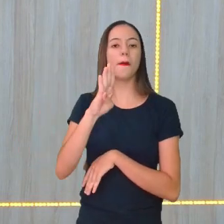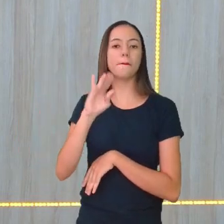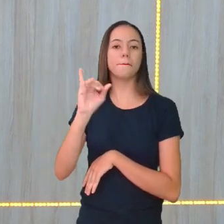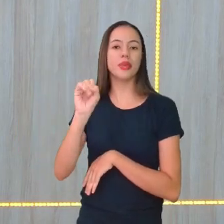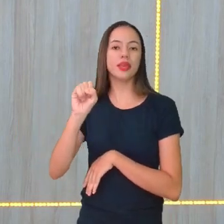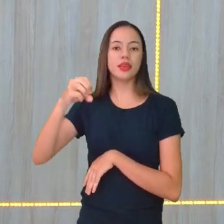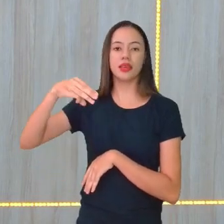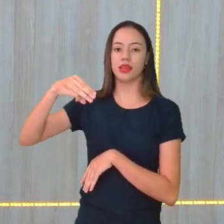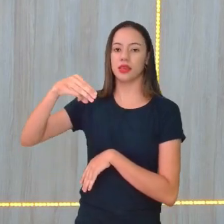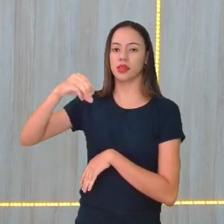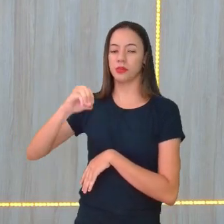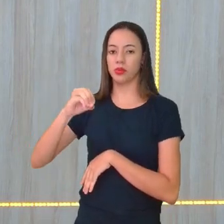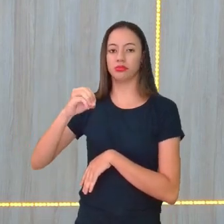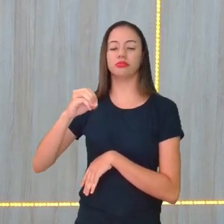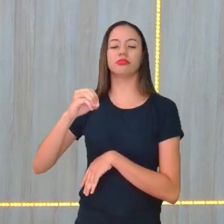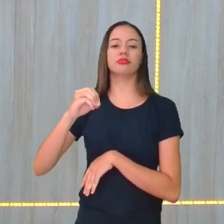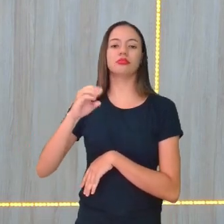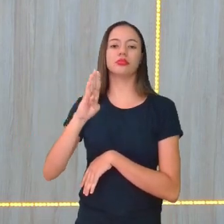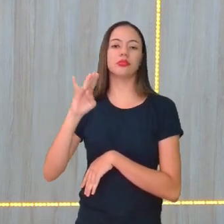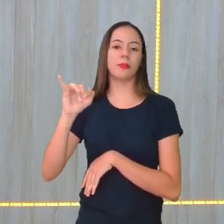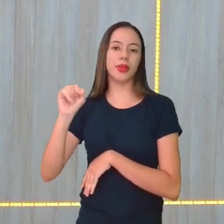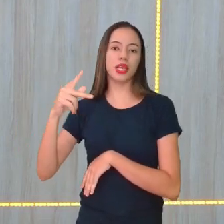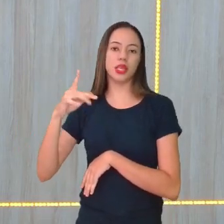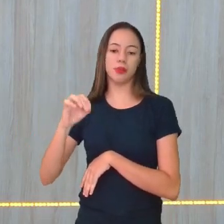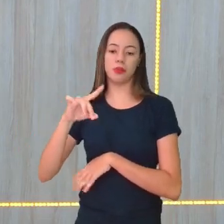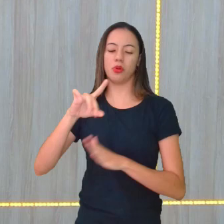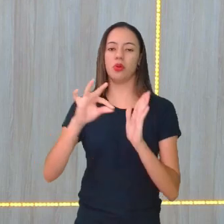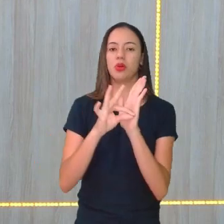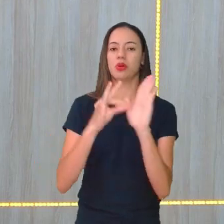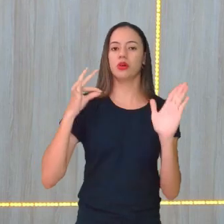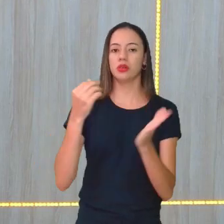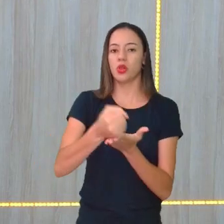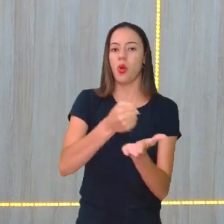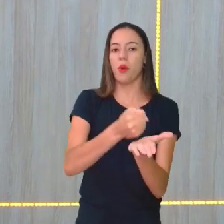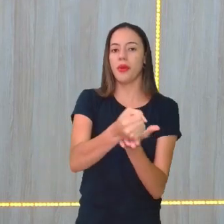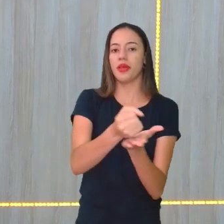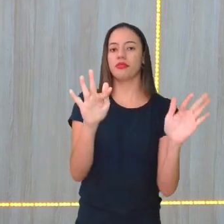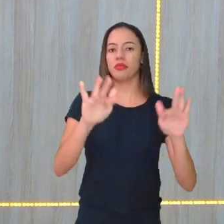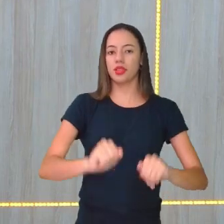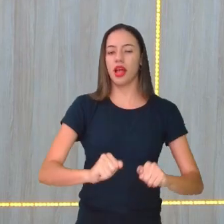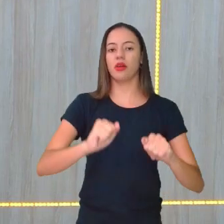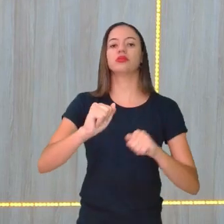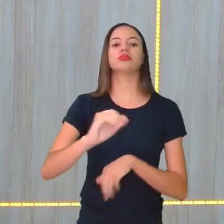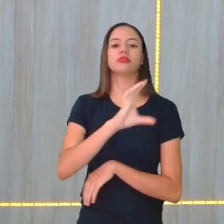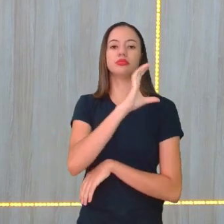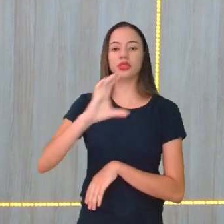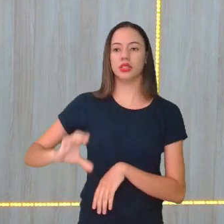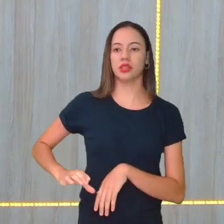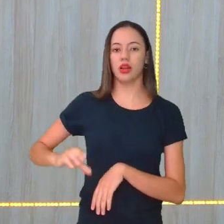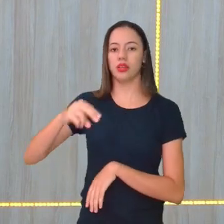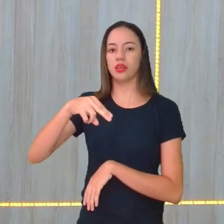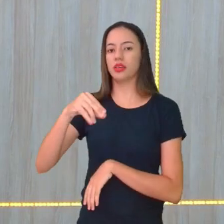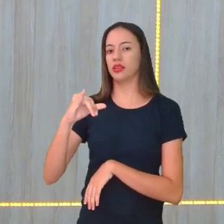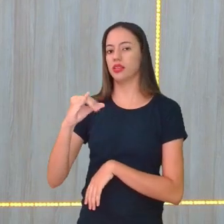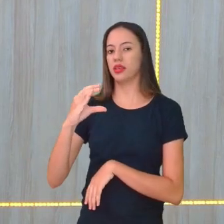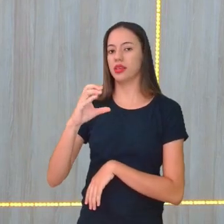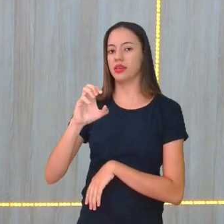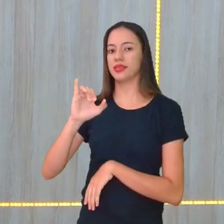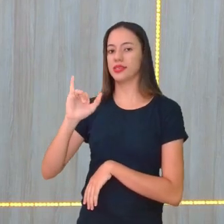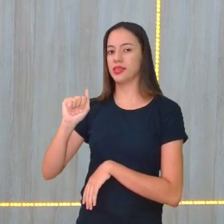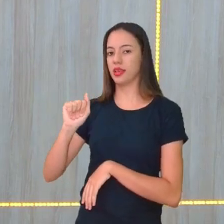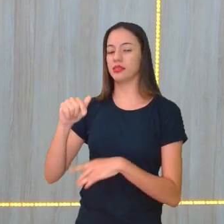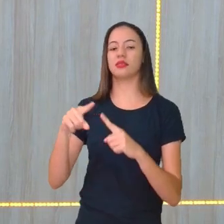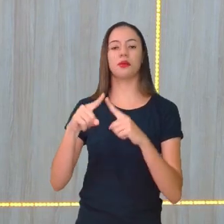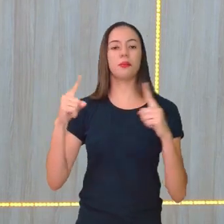assinou ali o documento final do concílio, né, cristão de Nicéia. Mas aí, ó,